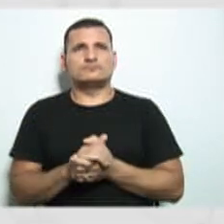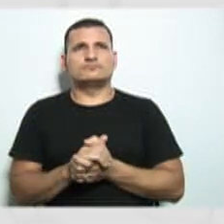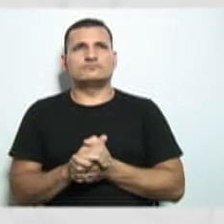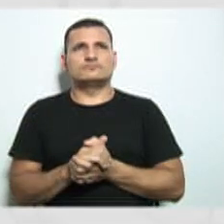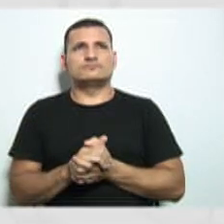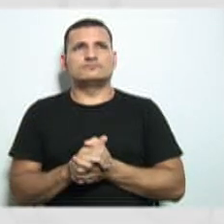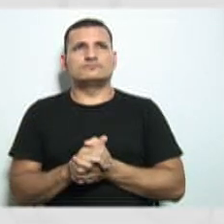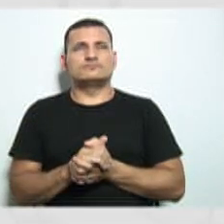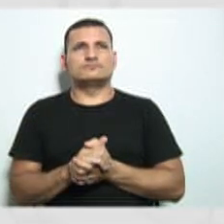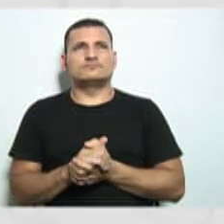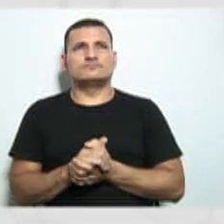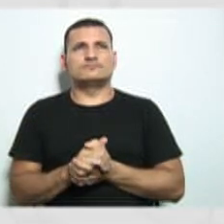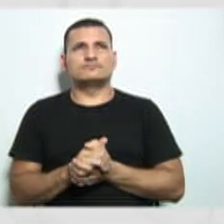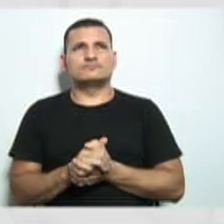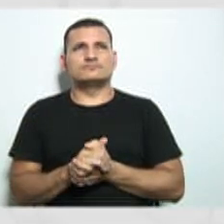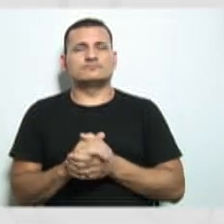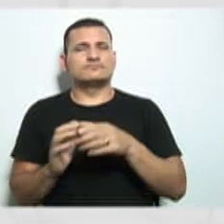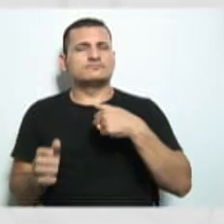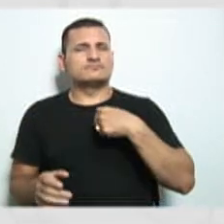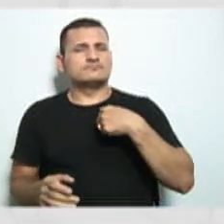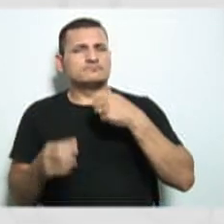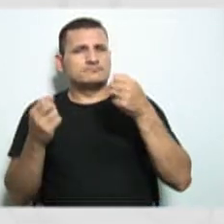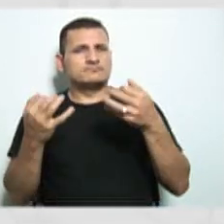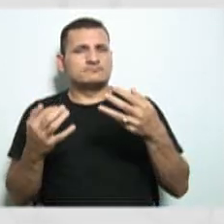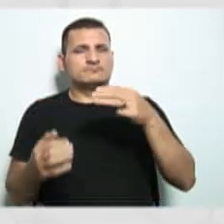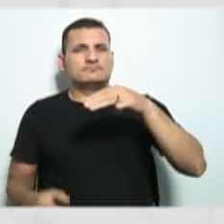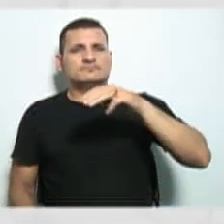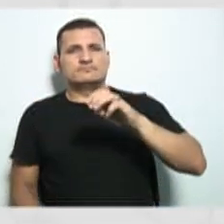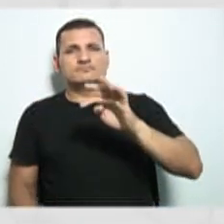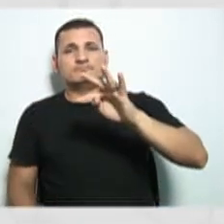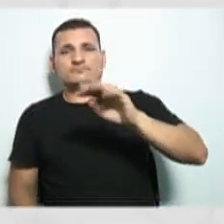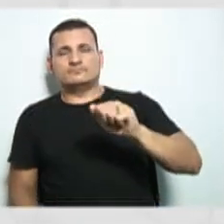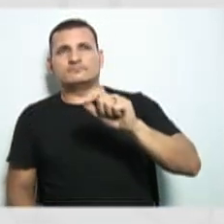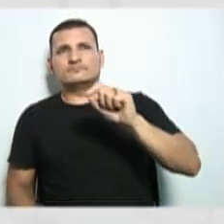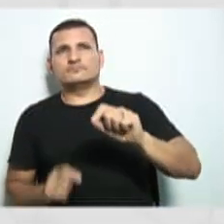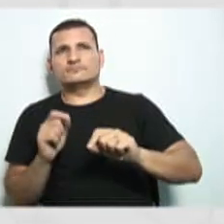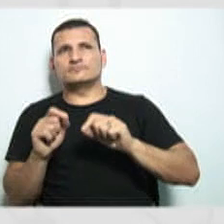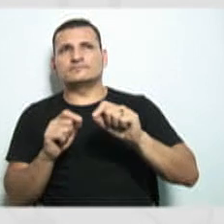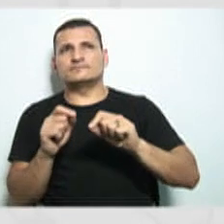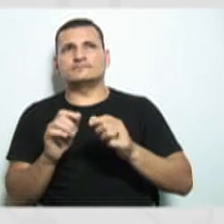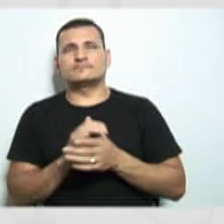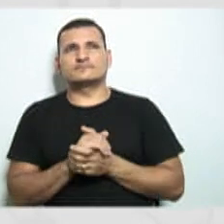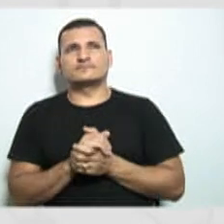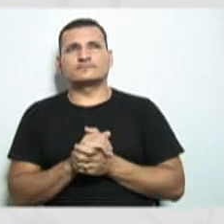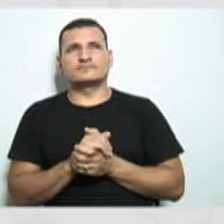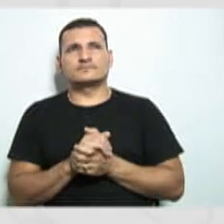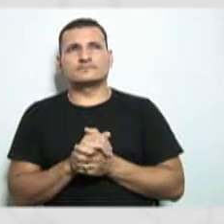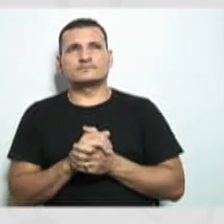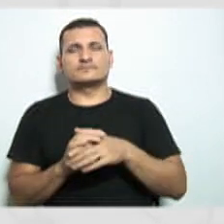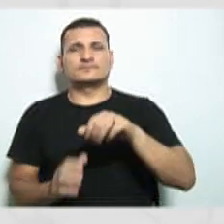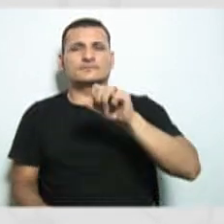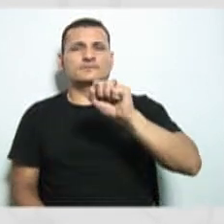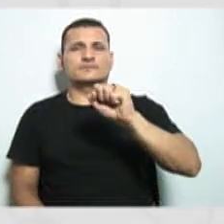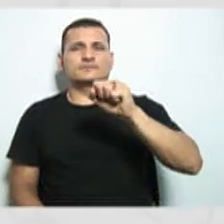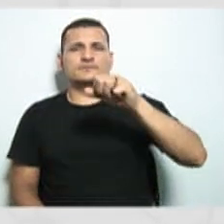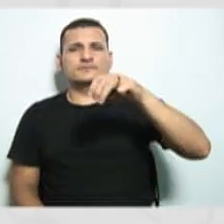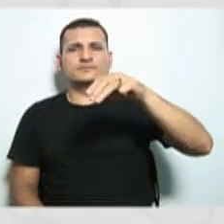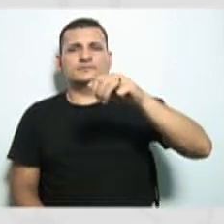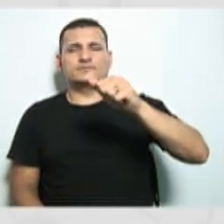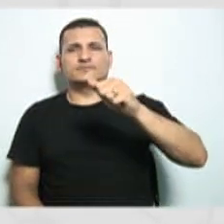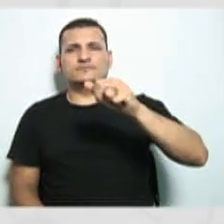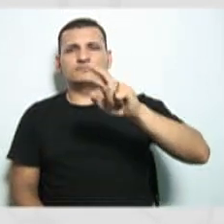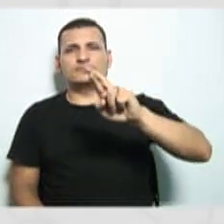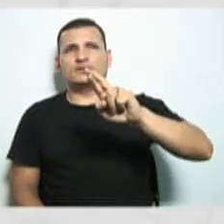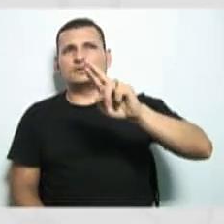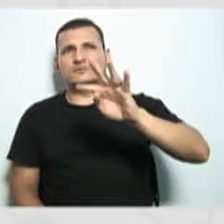tá? Entende aí, ó? Quando eu falei em metas, é claro, eu falei no quê? Nas metas SMART. O que são metas